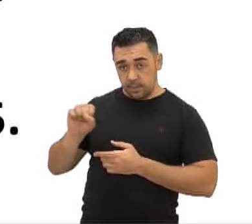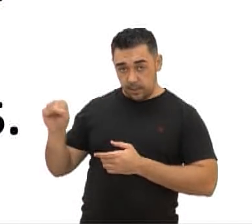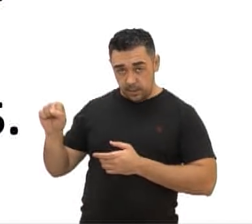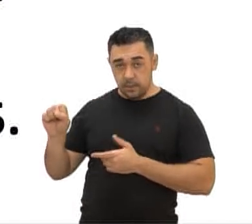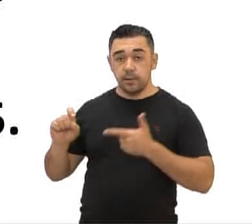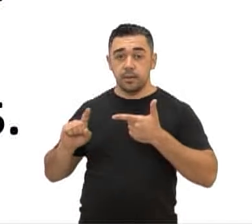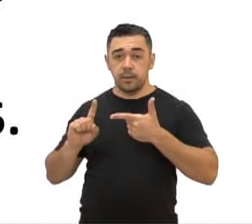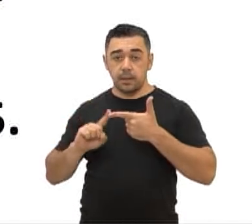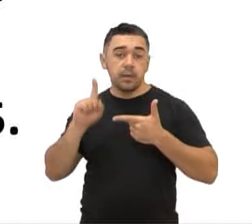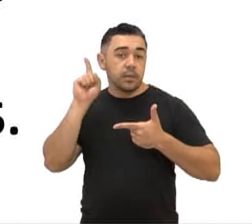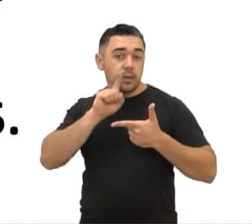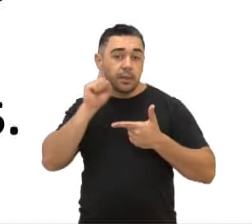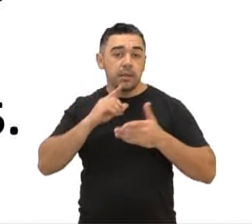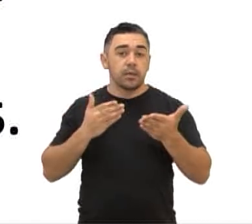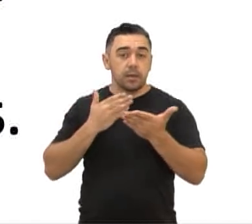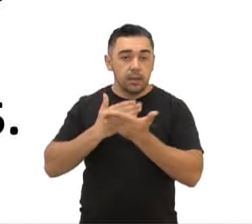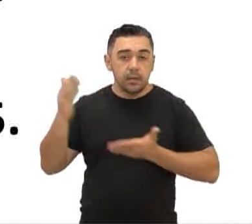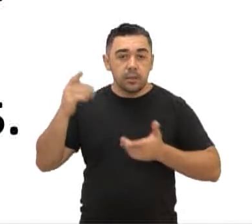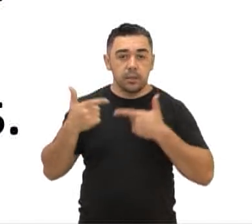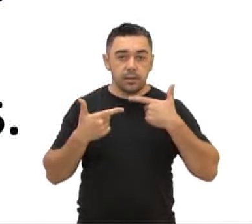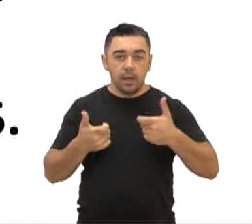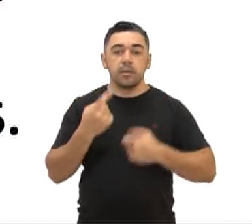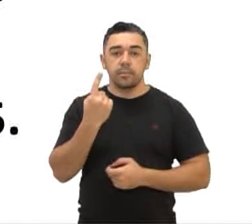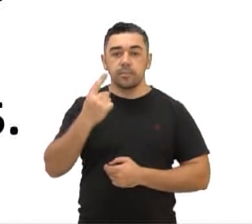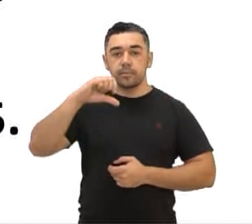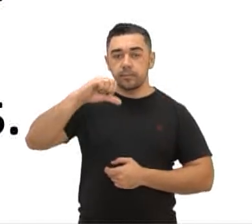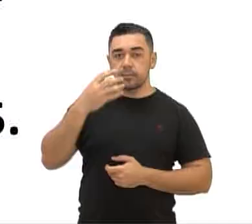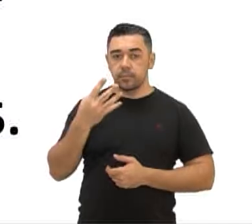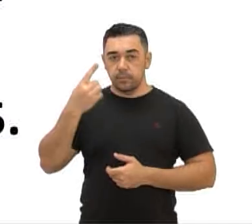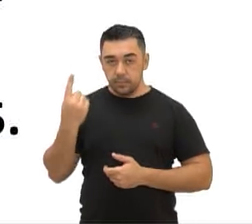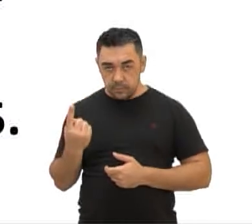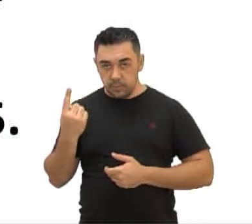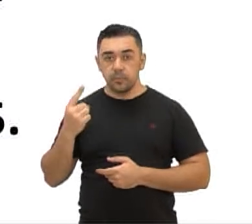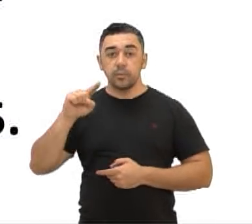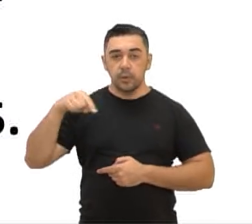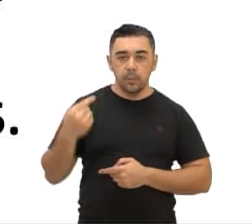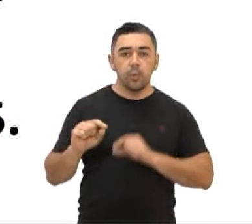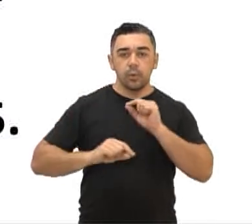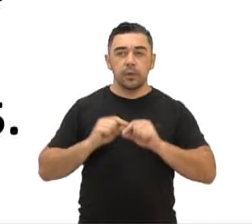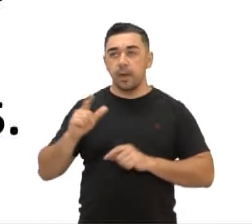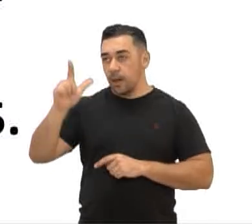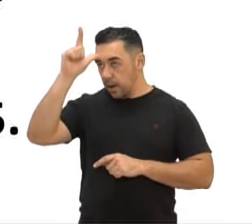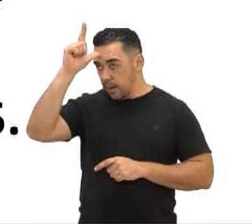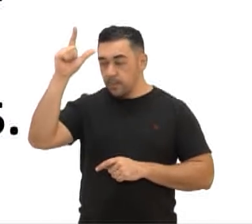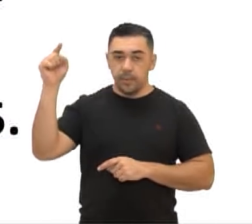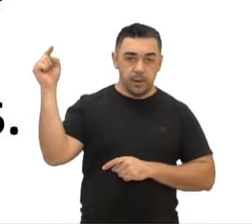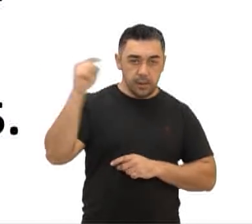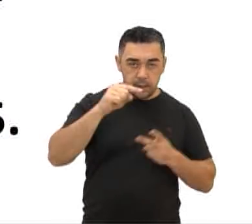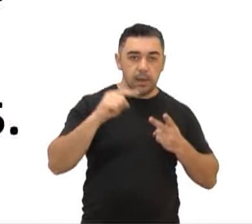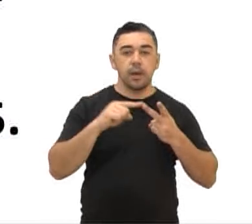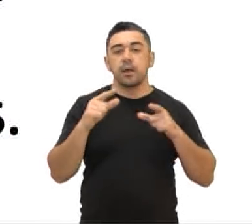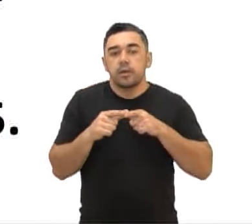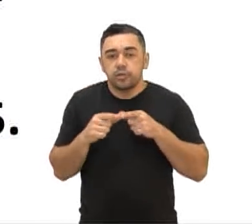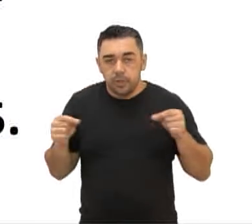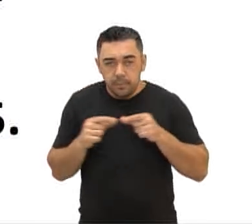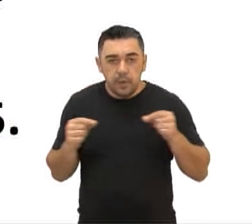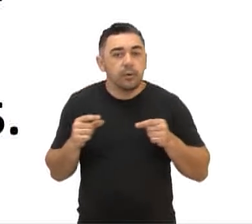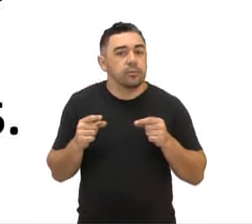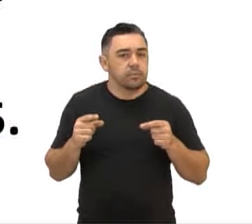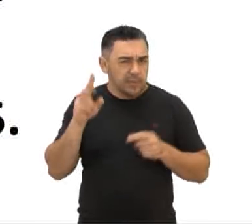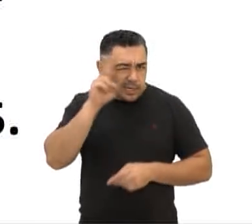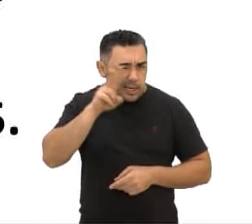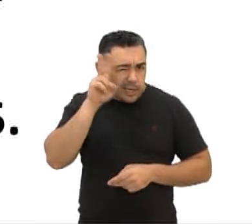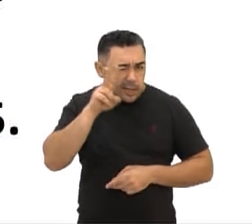na guerra em 1941, após ataques da Alemanha e do Japão, respectivamente.